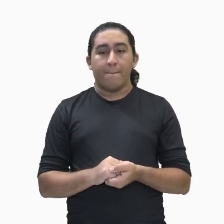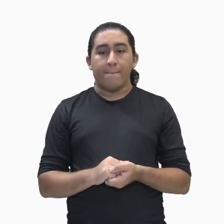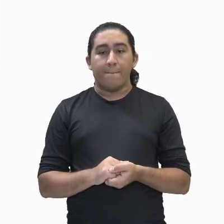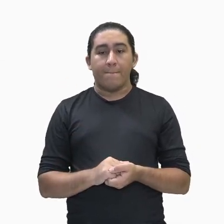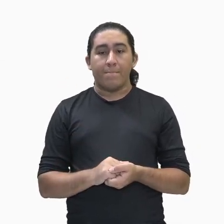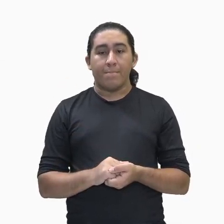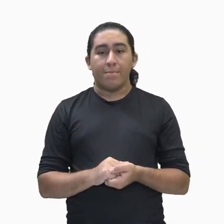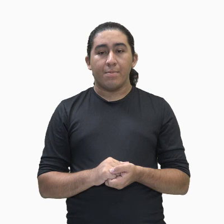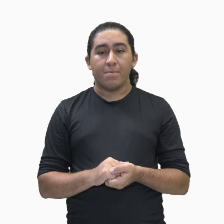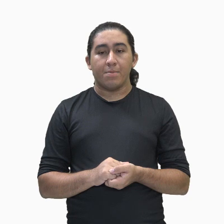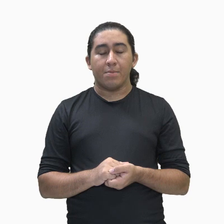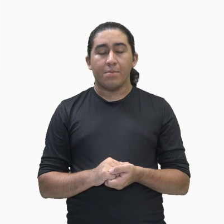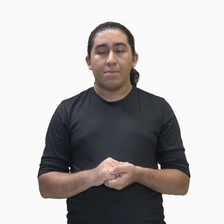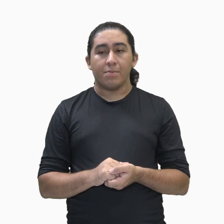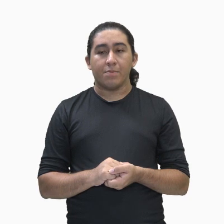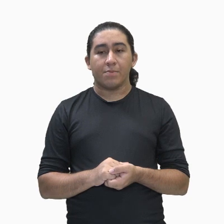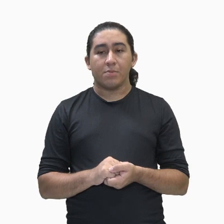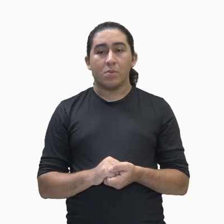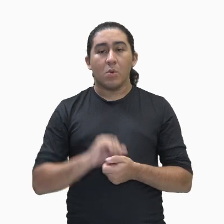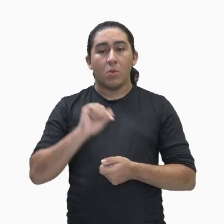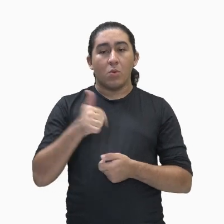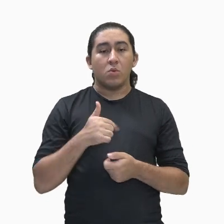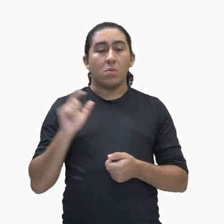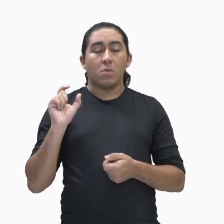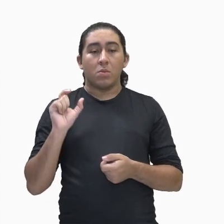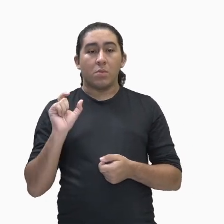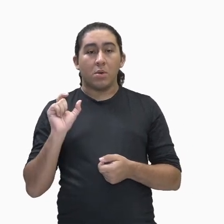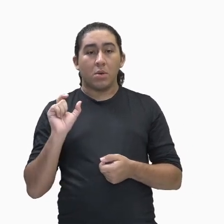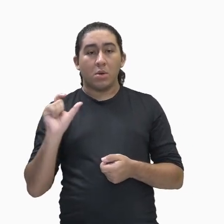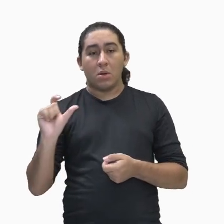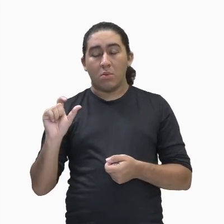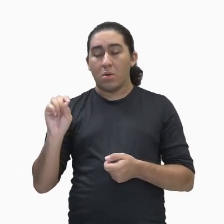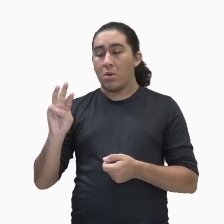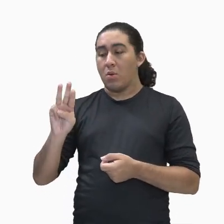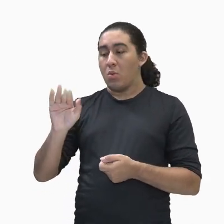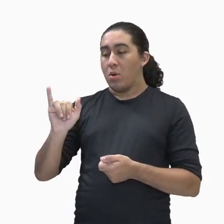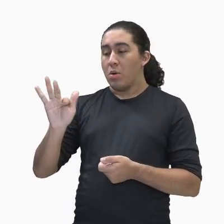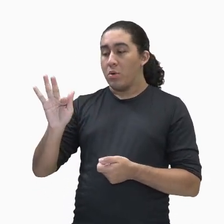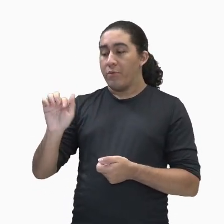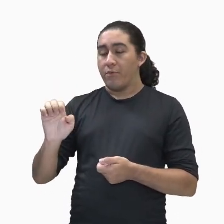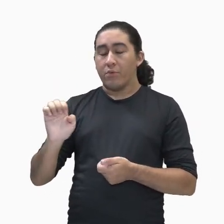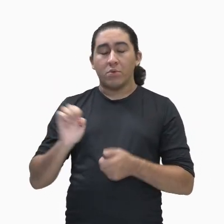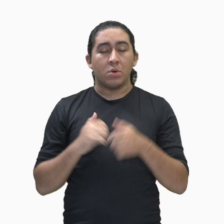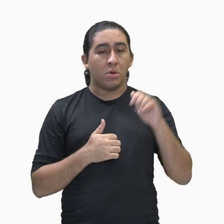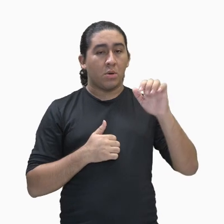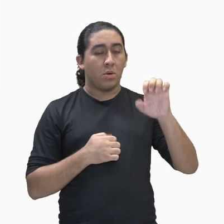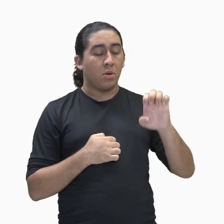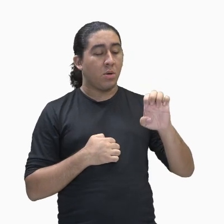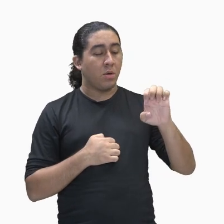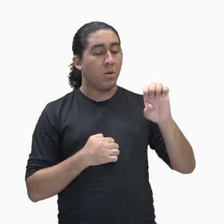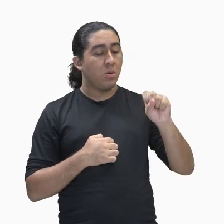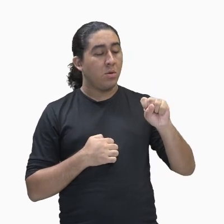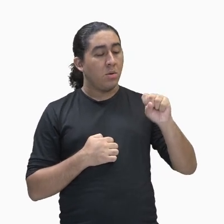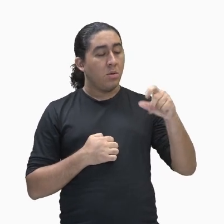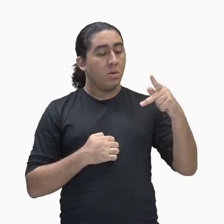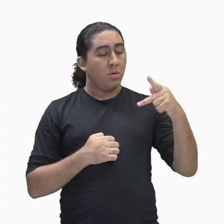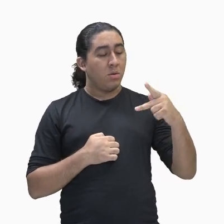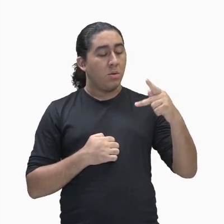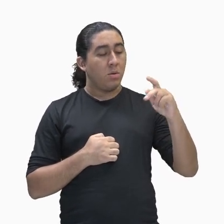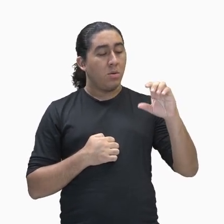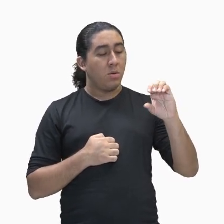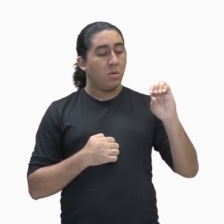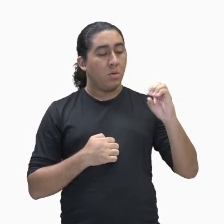wife. Então, é o marido e a esposa. E aqui a relação entre o Ark e a Lilibet, que são